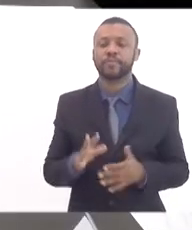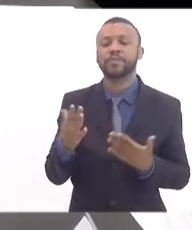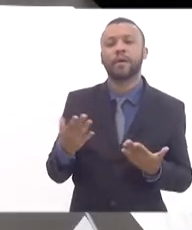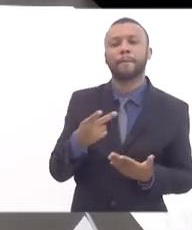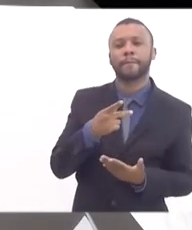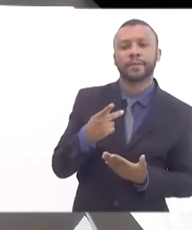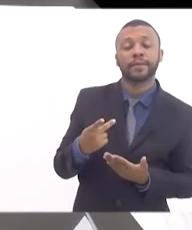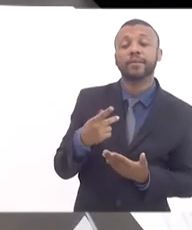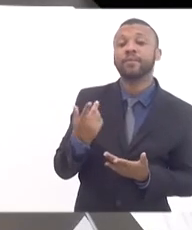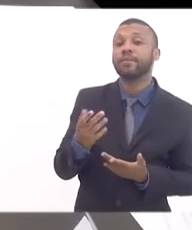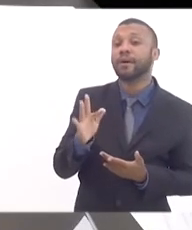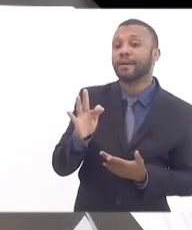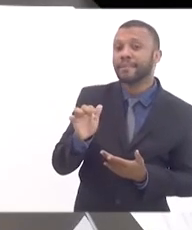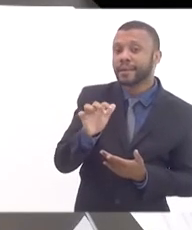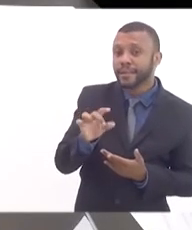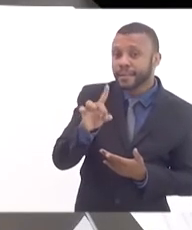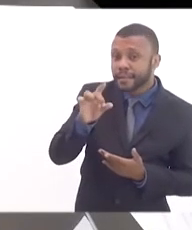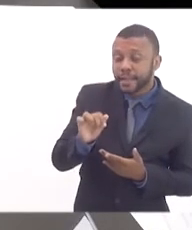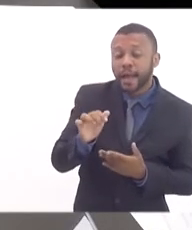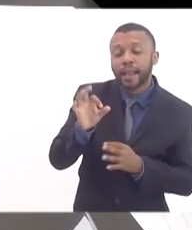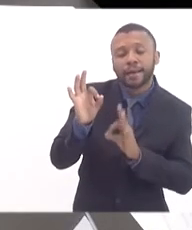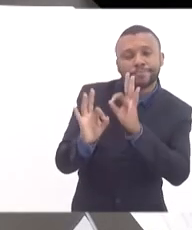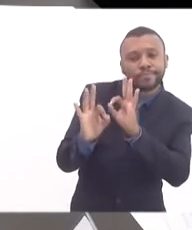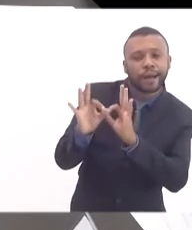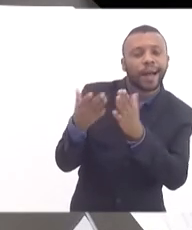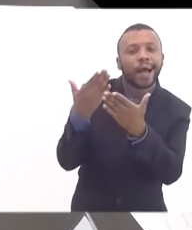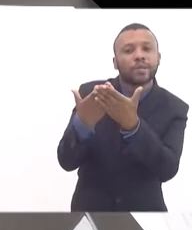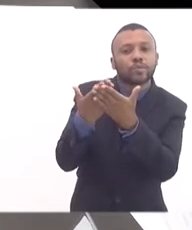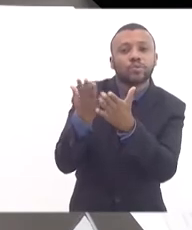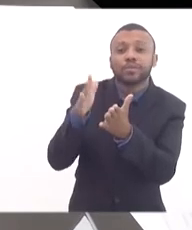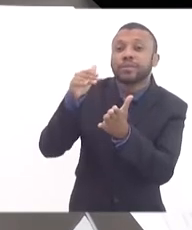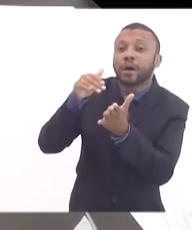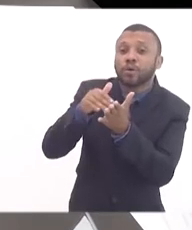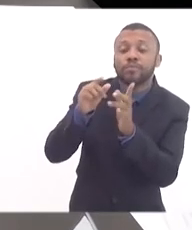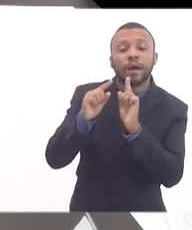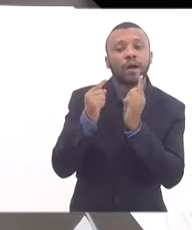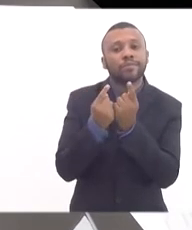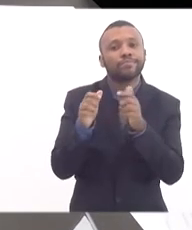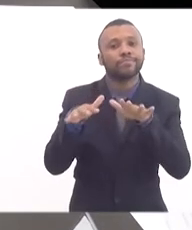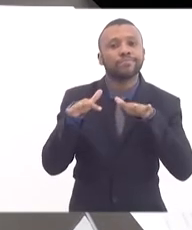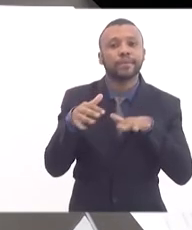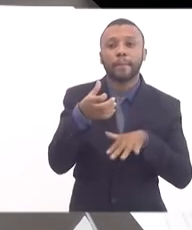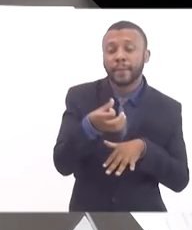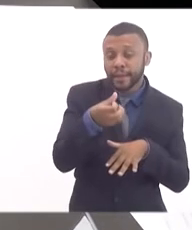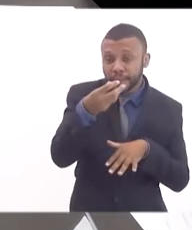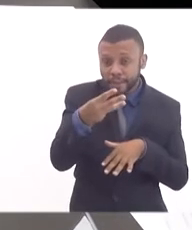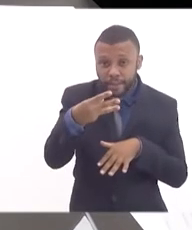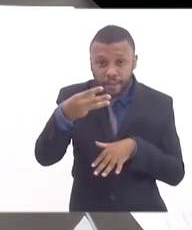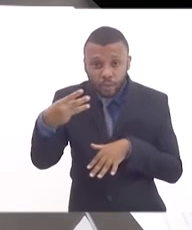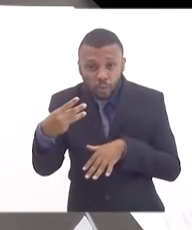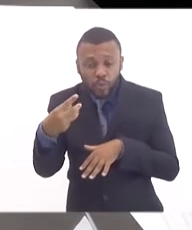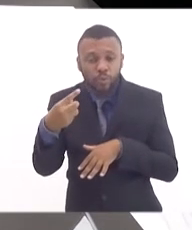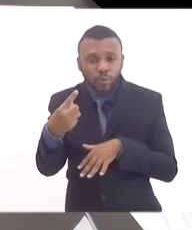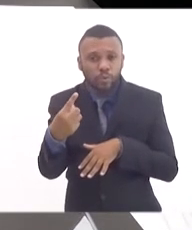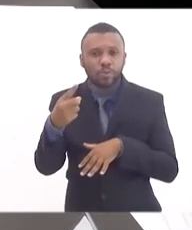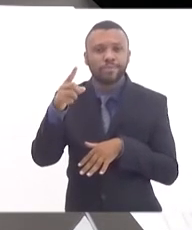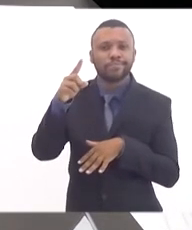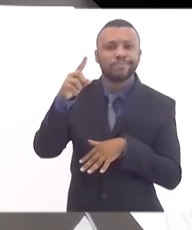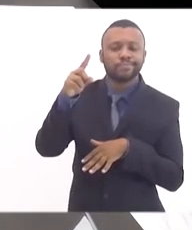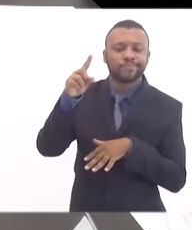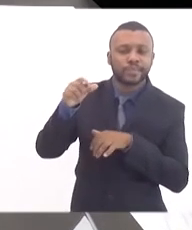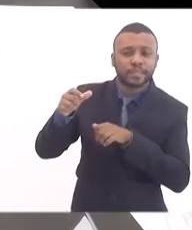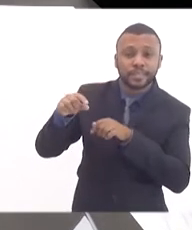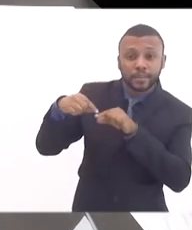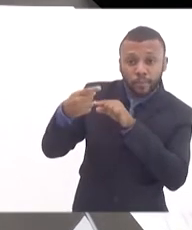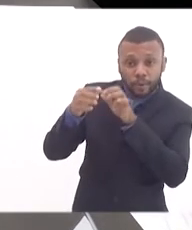é a fazenda prepara o estudo até na última audiência da 6331 da alteração depois da